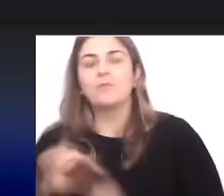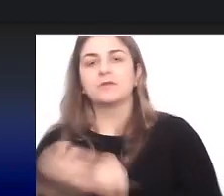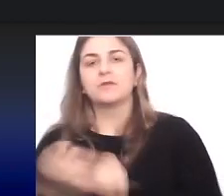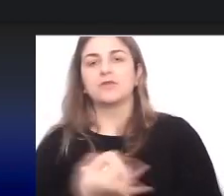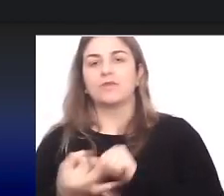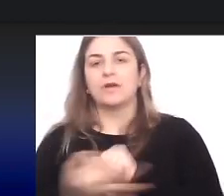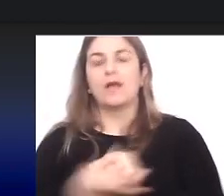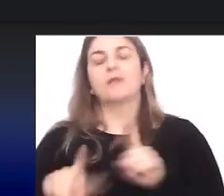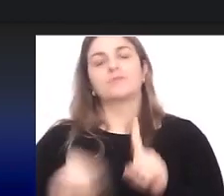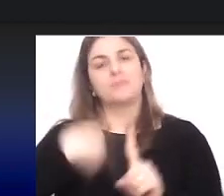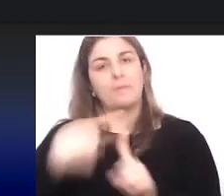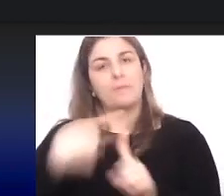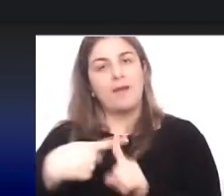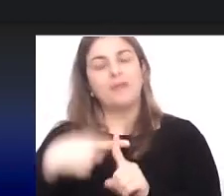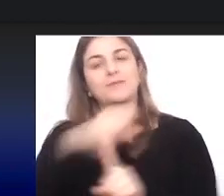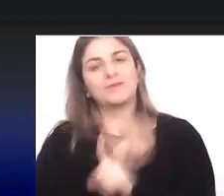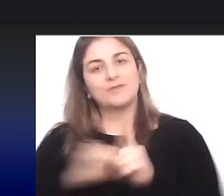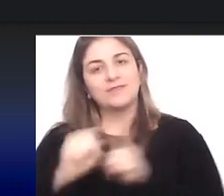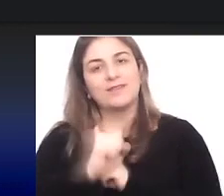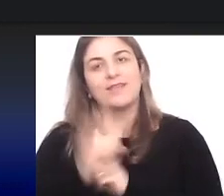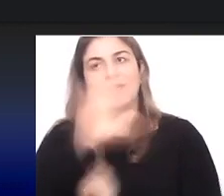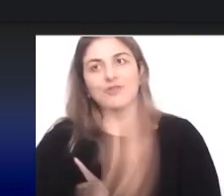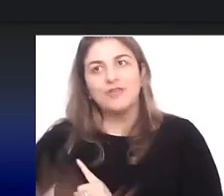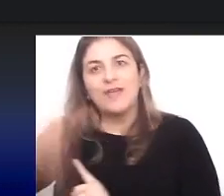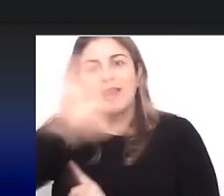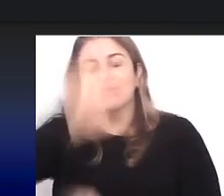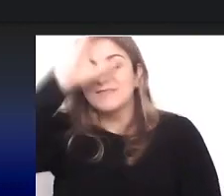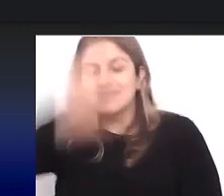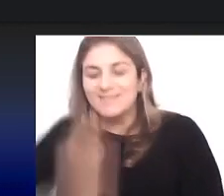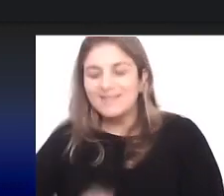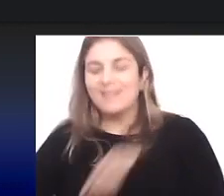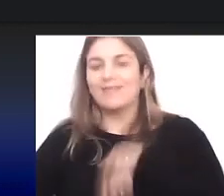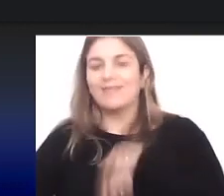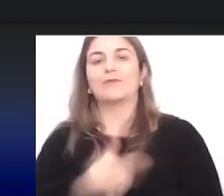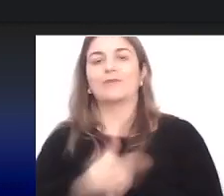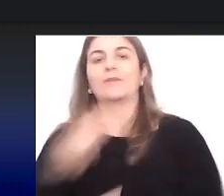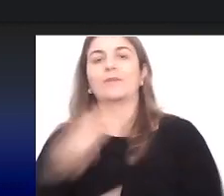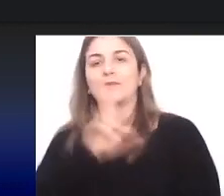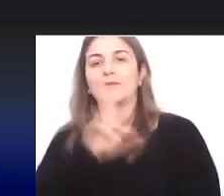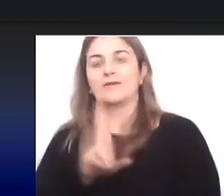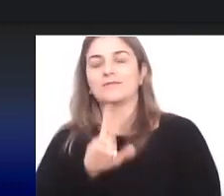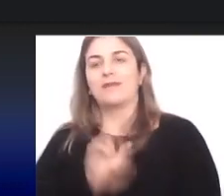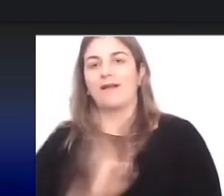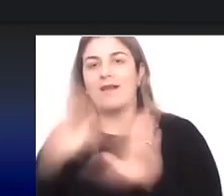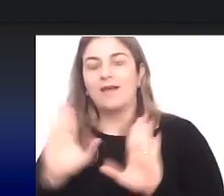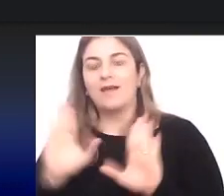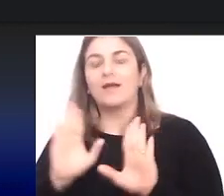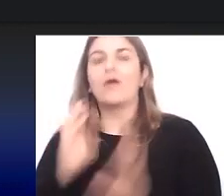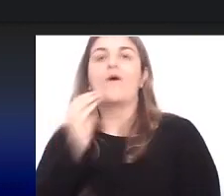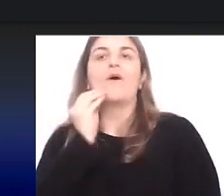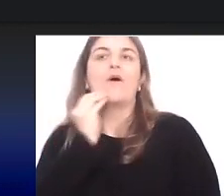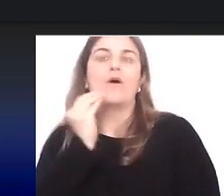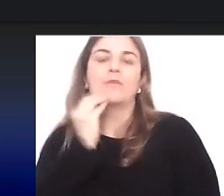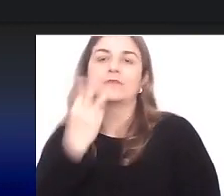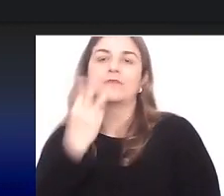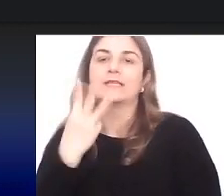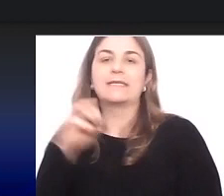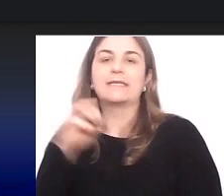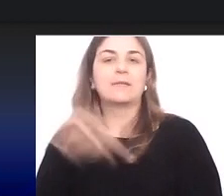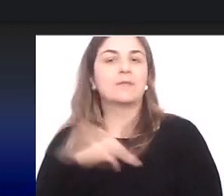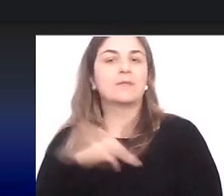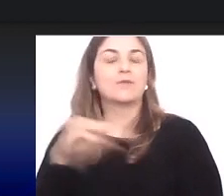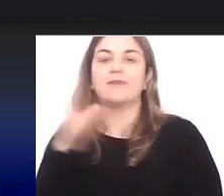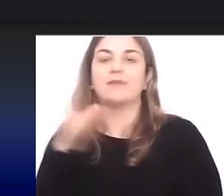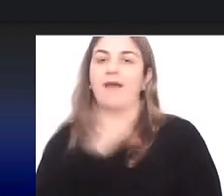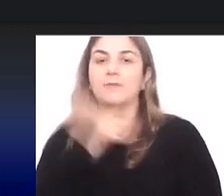e que, embora o tempo curto, 30 minutos para cada um dos palestrantes